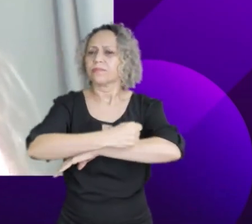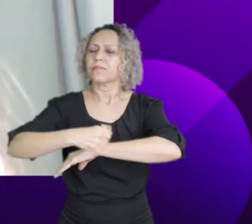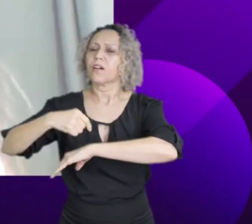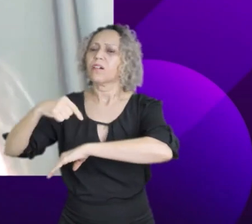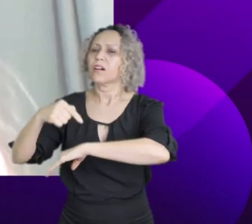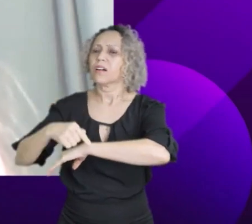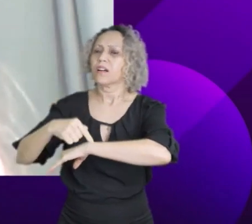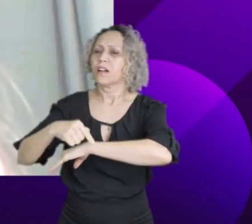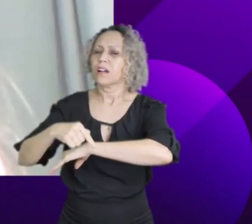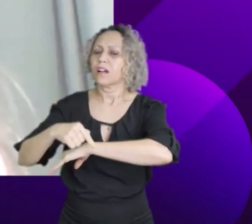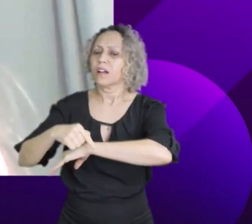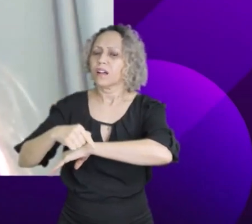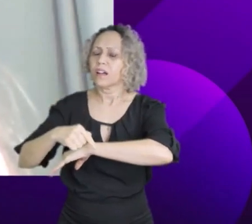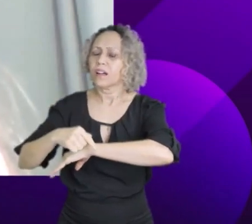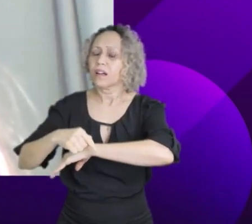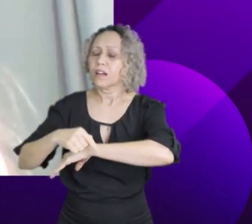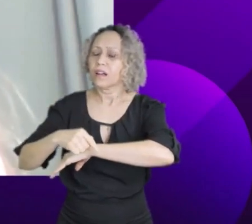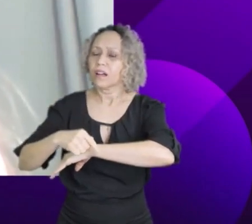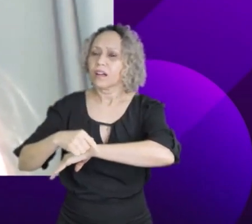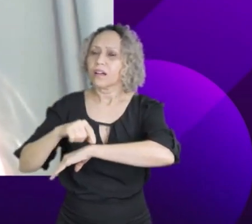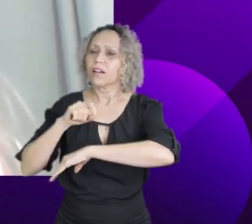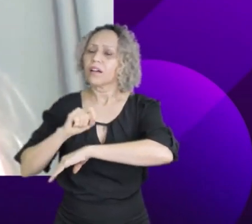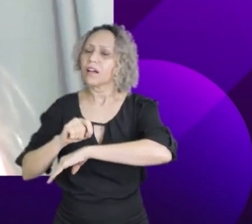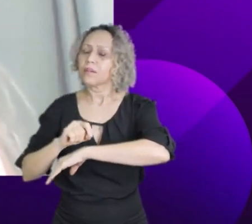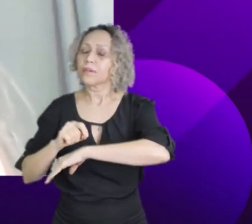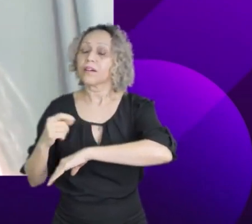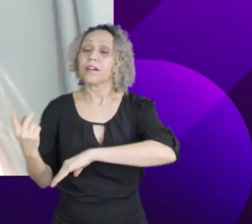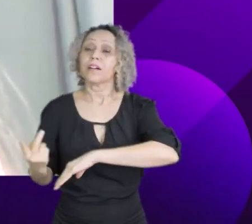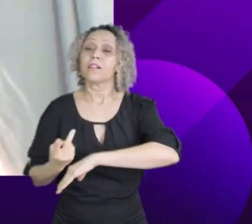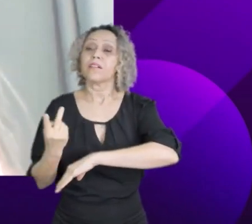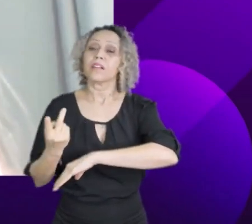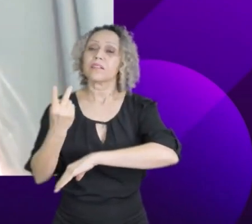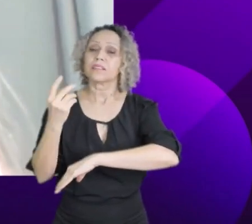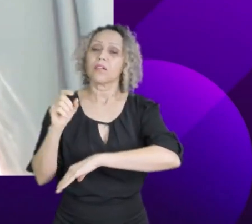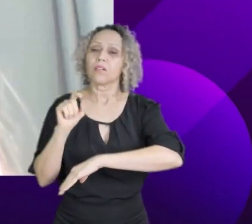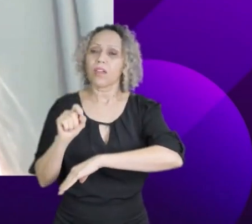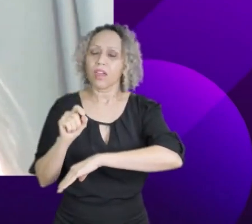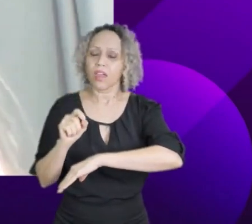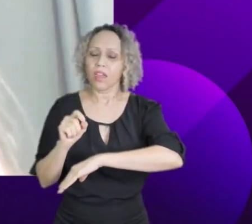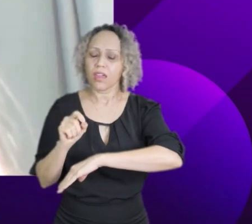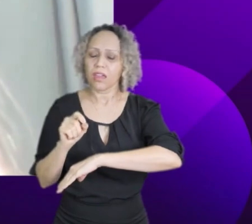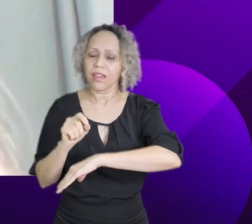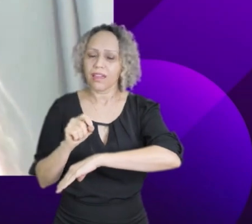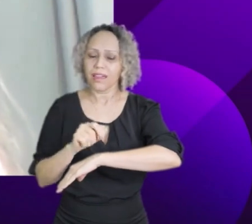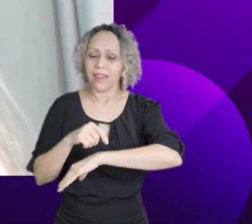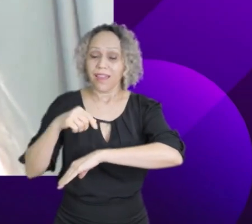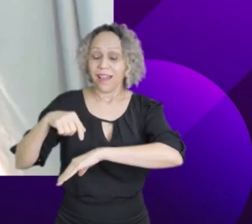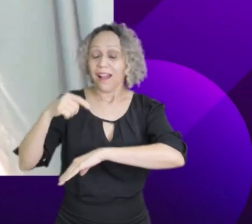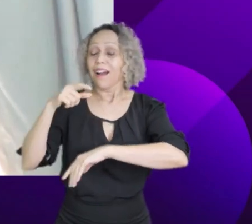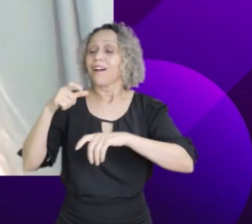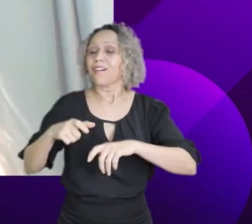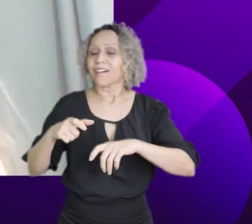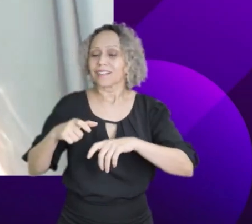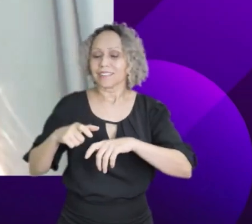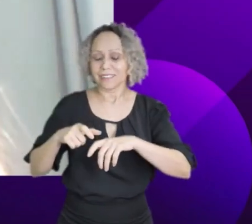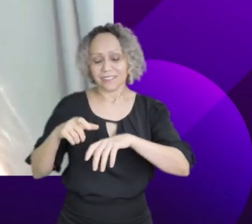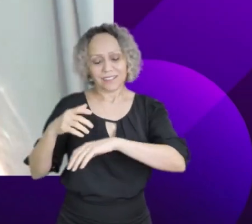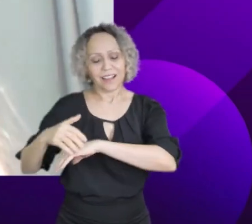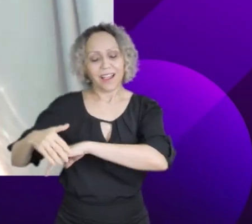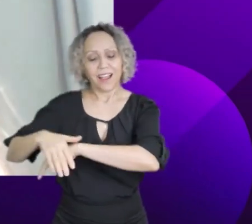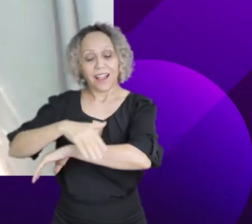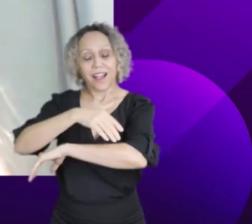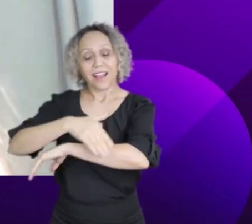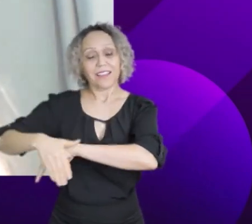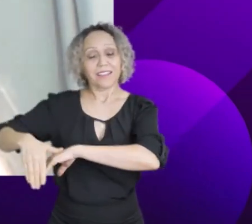para especular mais ainda, para valorizar mais ainda esses terrenos centrais que já são ocupados pela elite